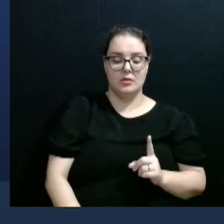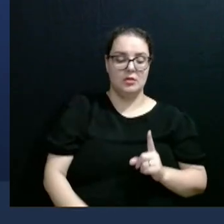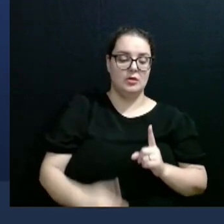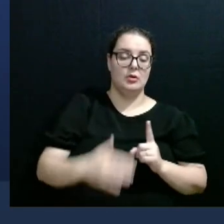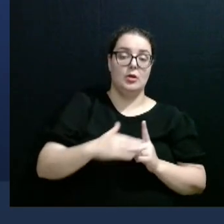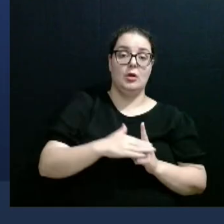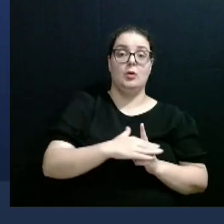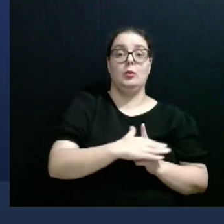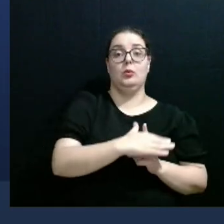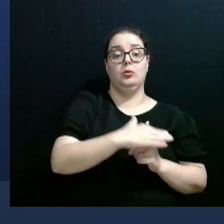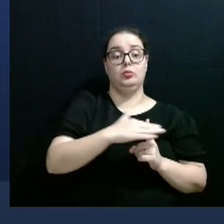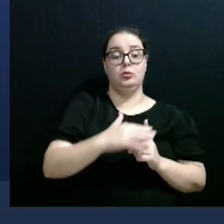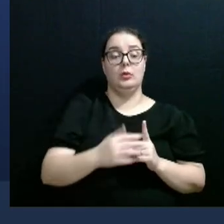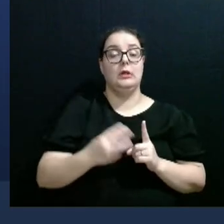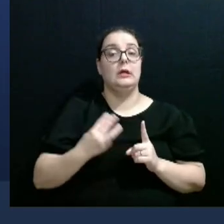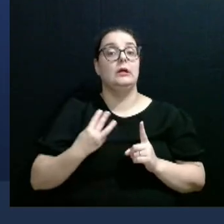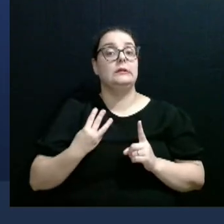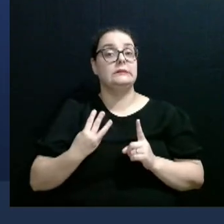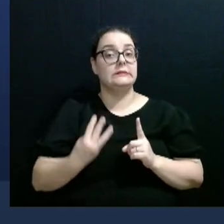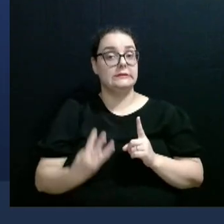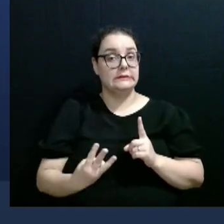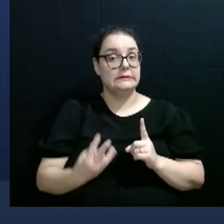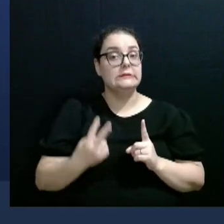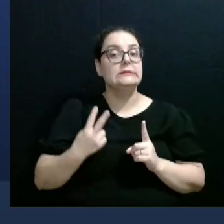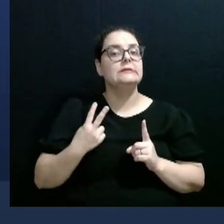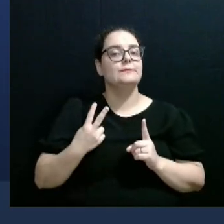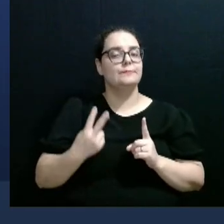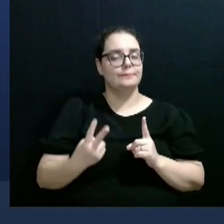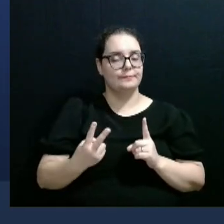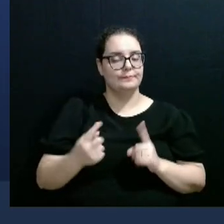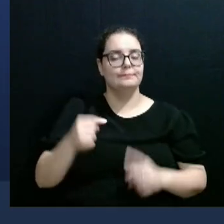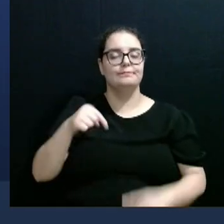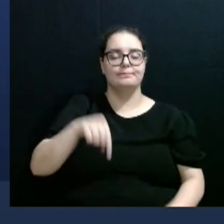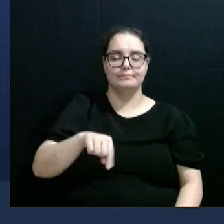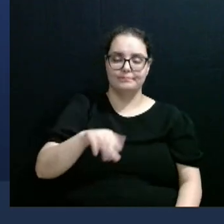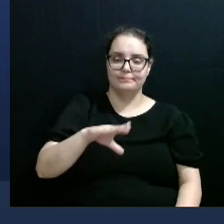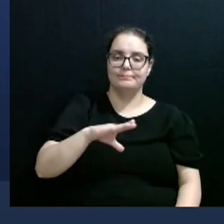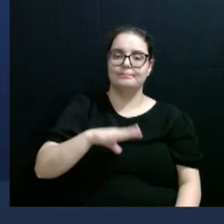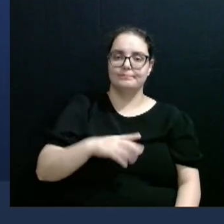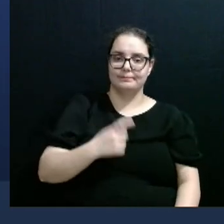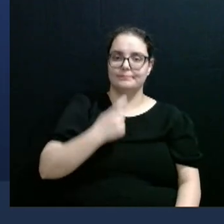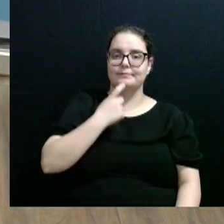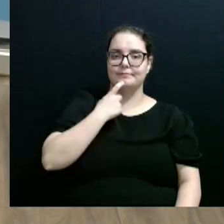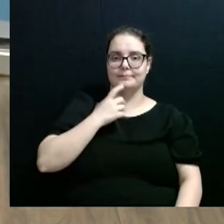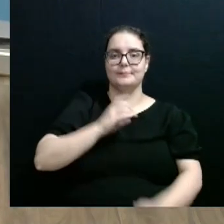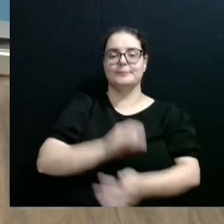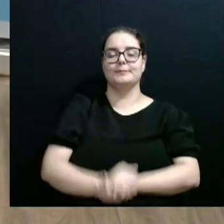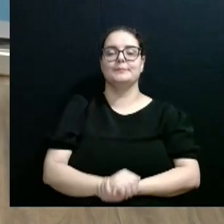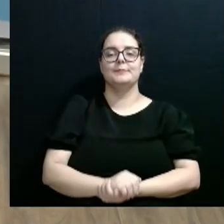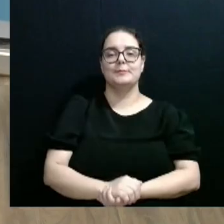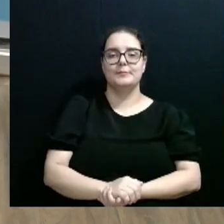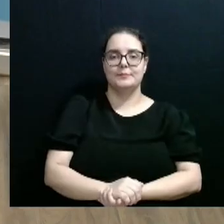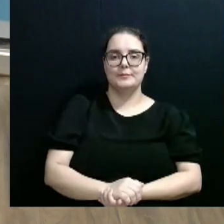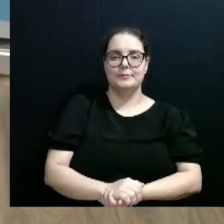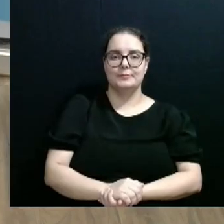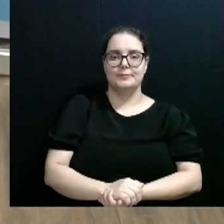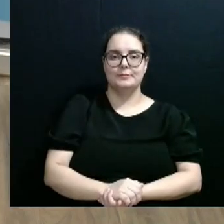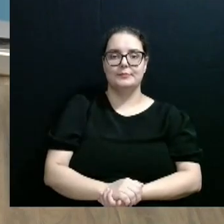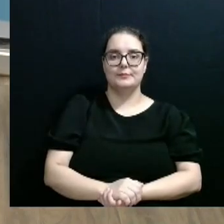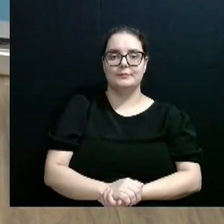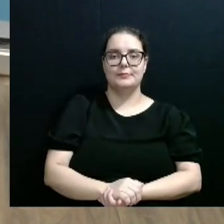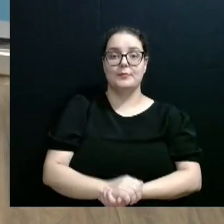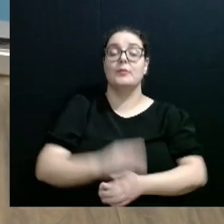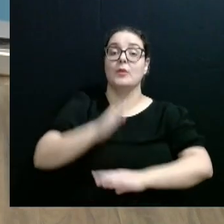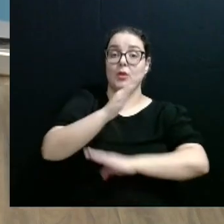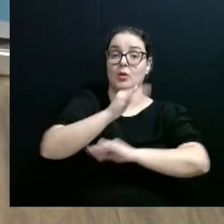temperatura sobe, podendo chegar aos 32 graus aqui na cidade de Campinas. O Jornal Câmara